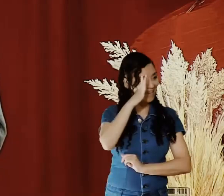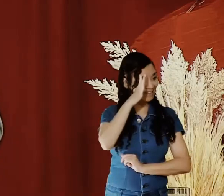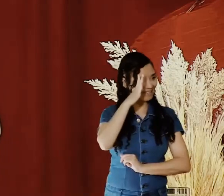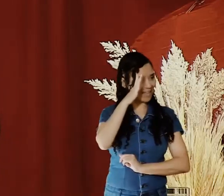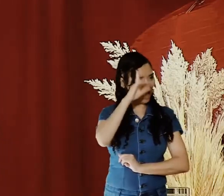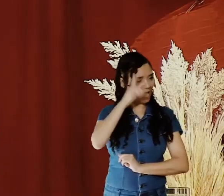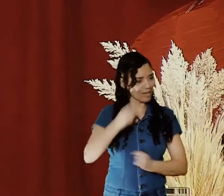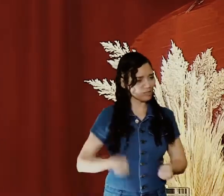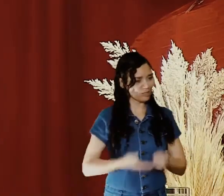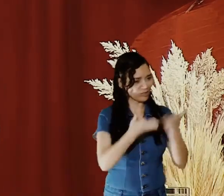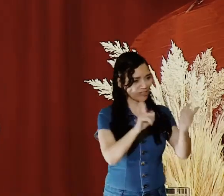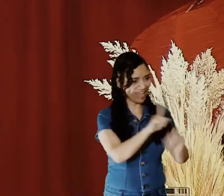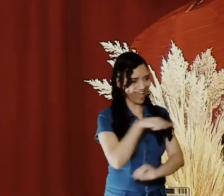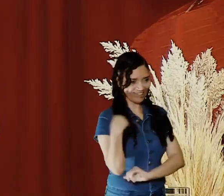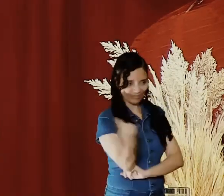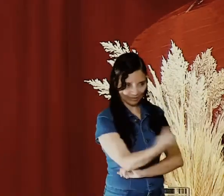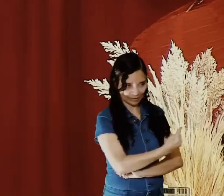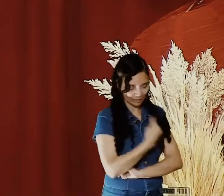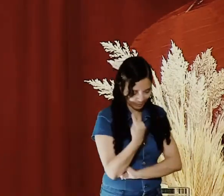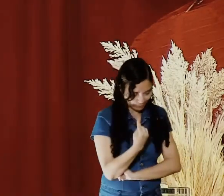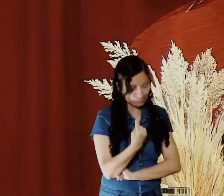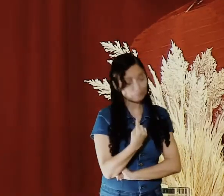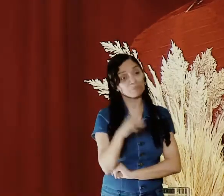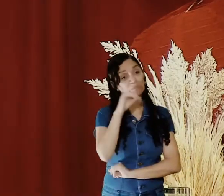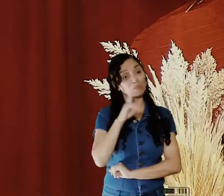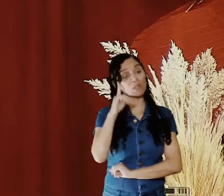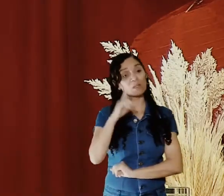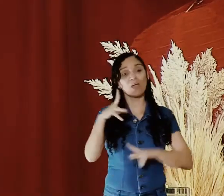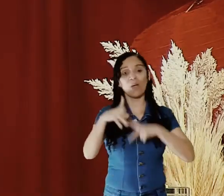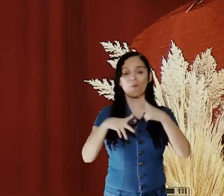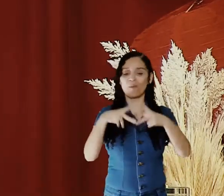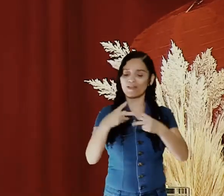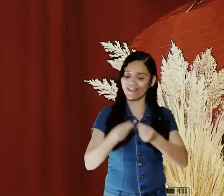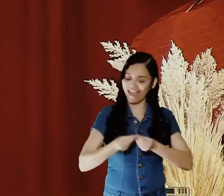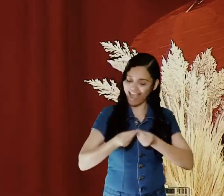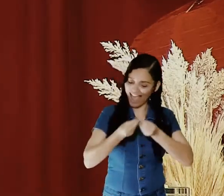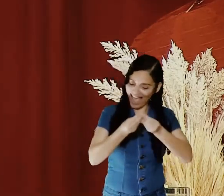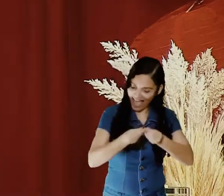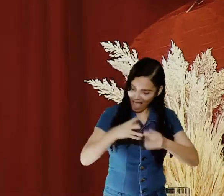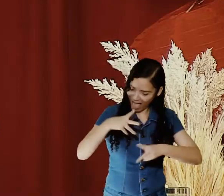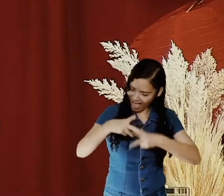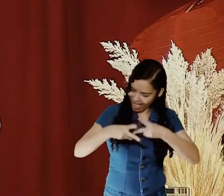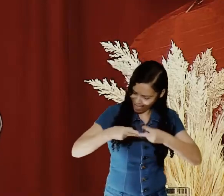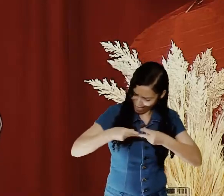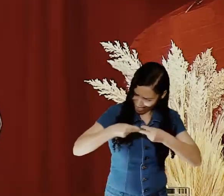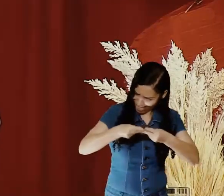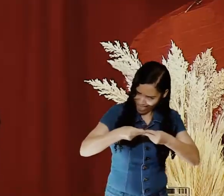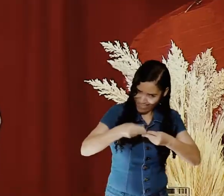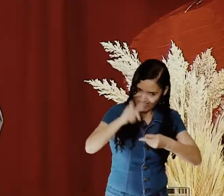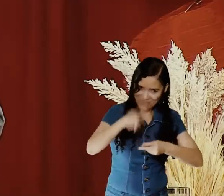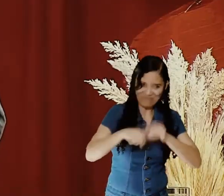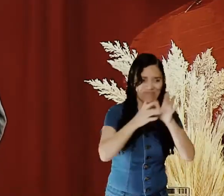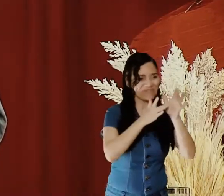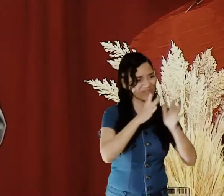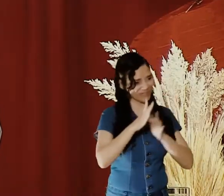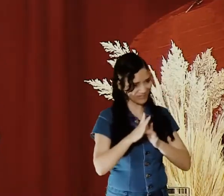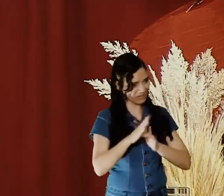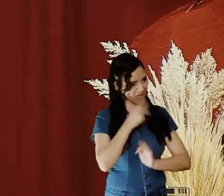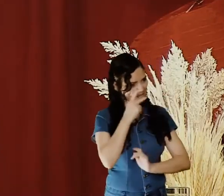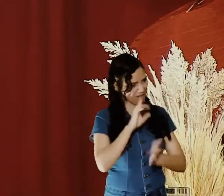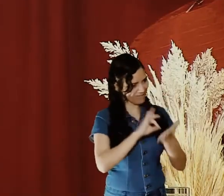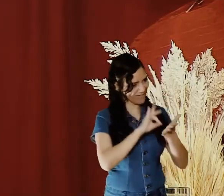homens. Ele nos presenteia com Jesus. Na verdade,